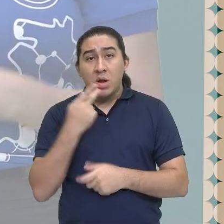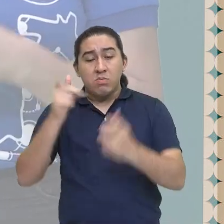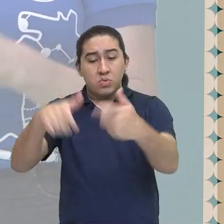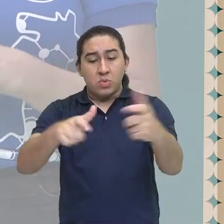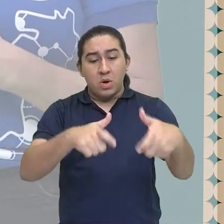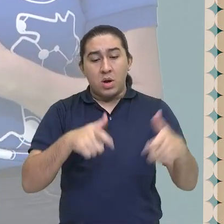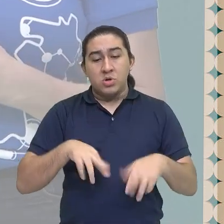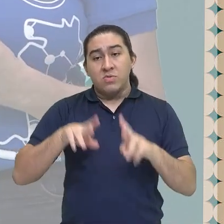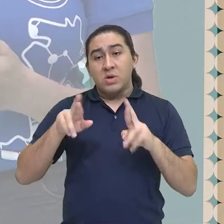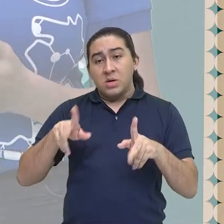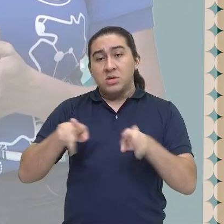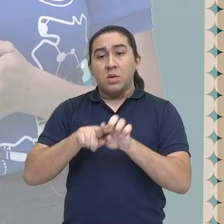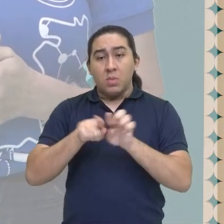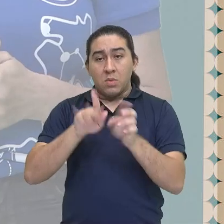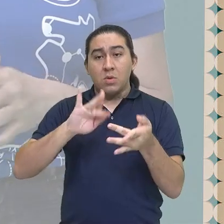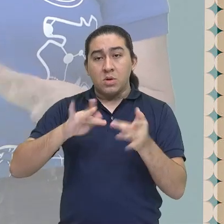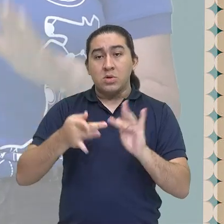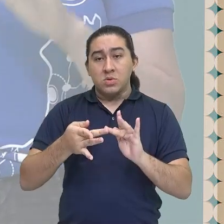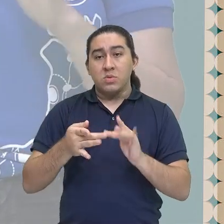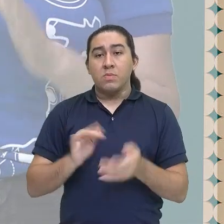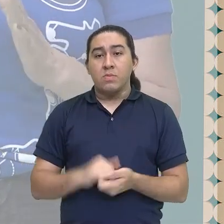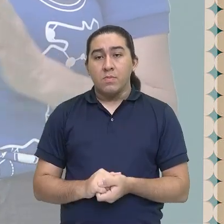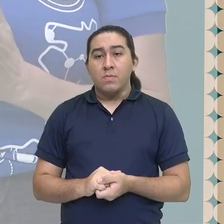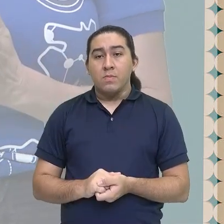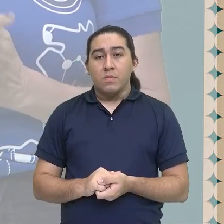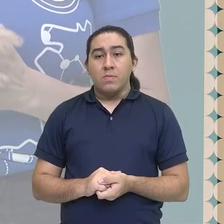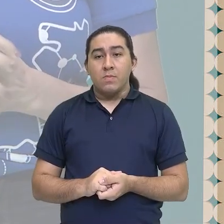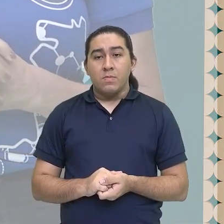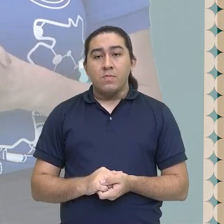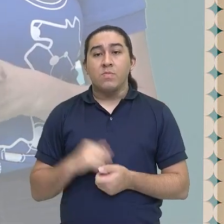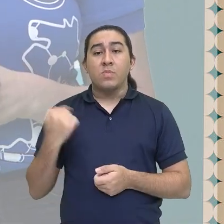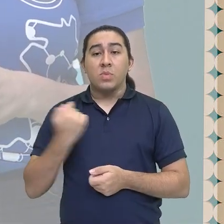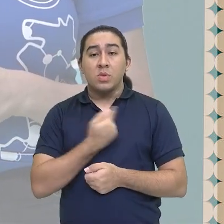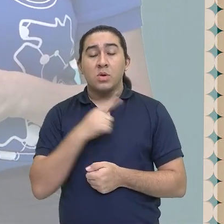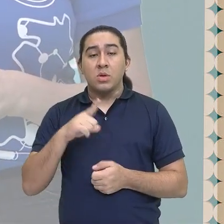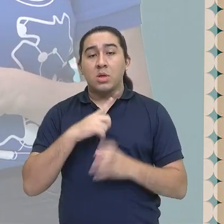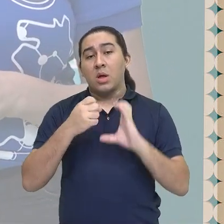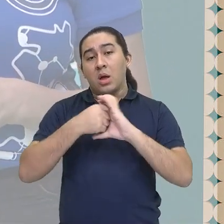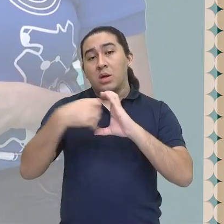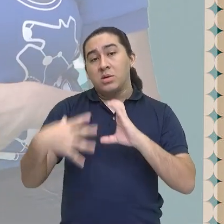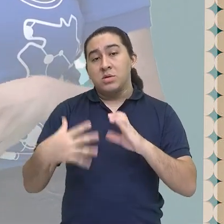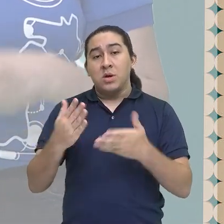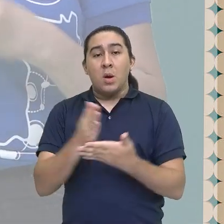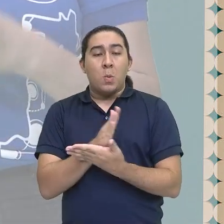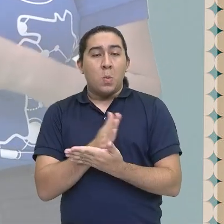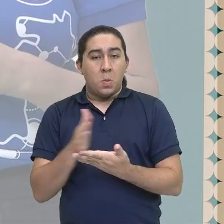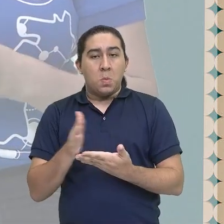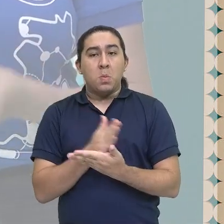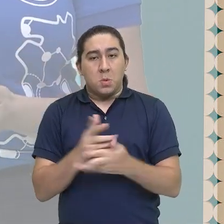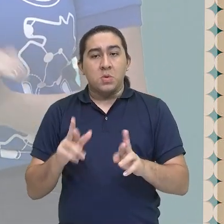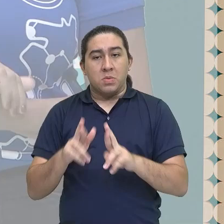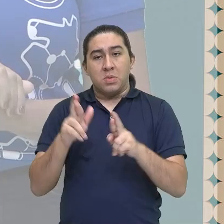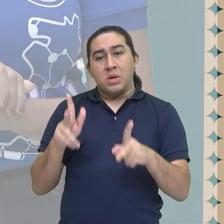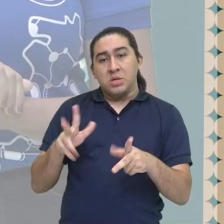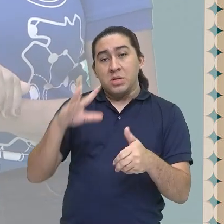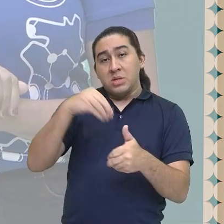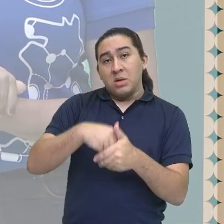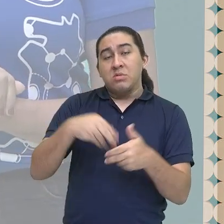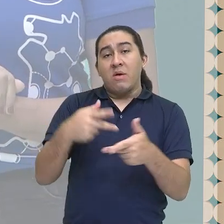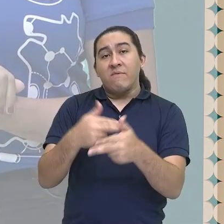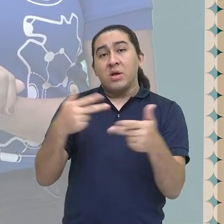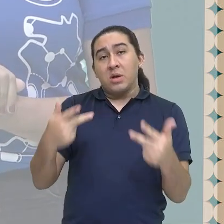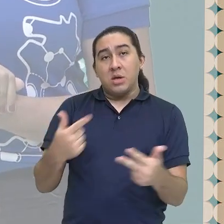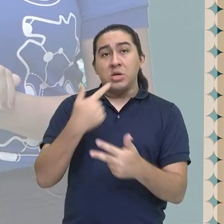lugares, nos diferentes contextos. Então, nós temos algumas características, né, diferentes da